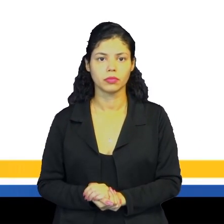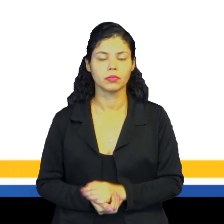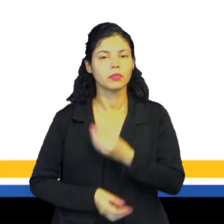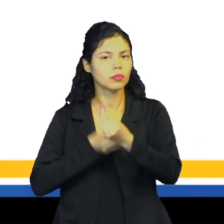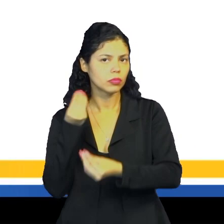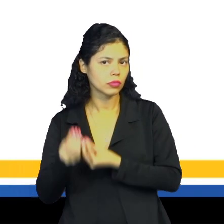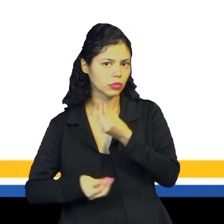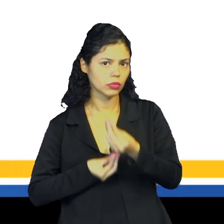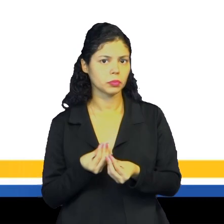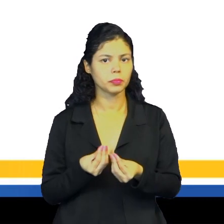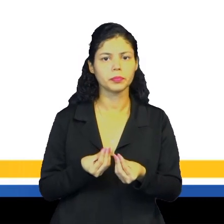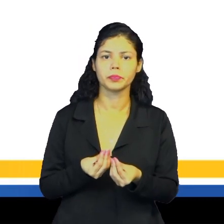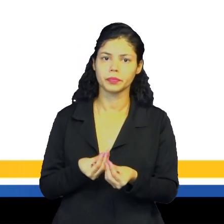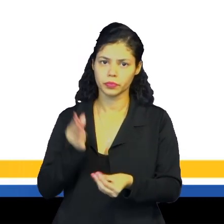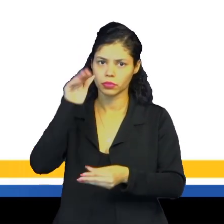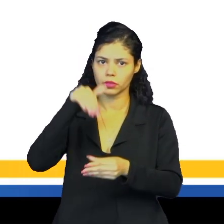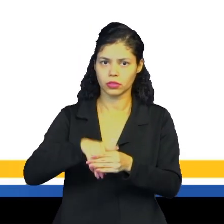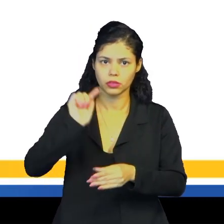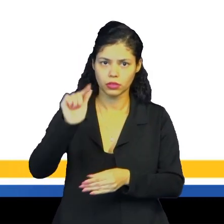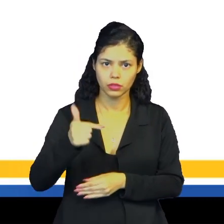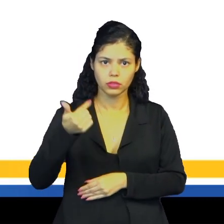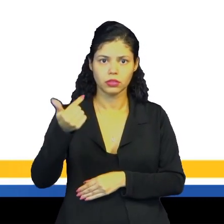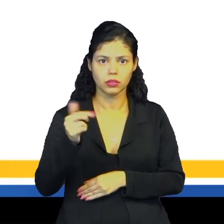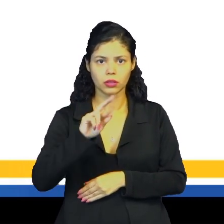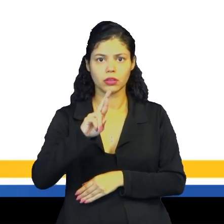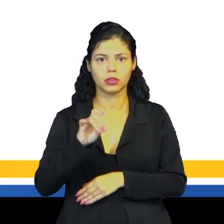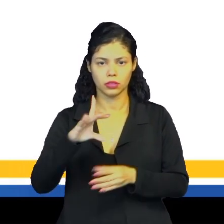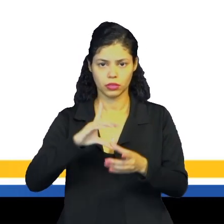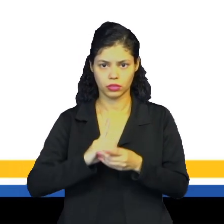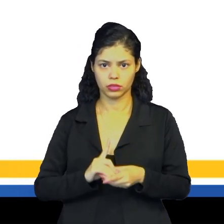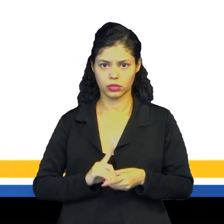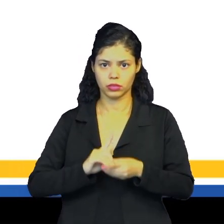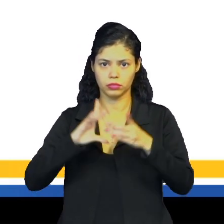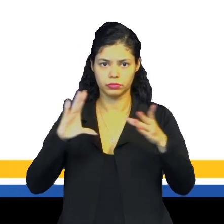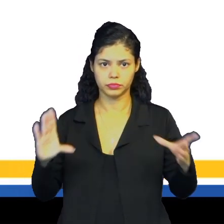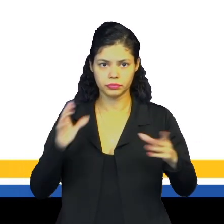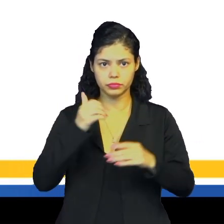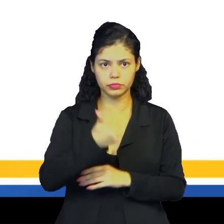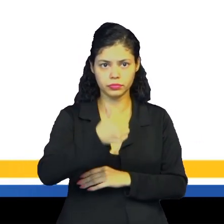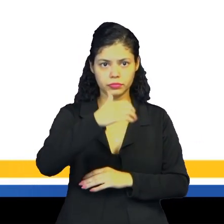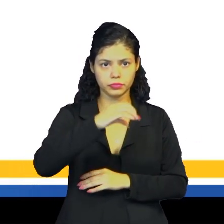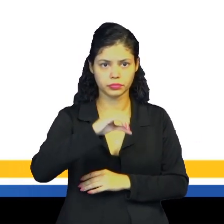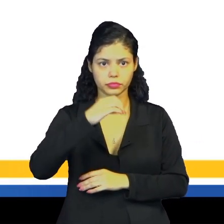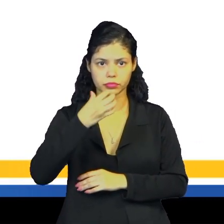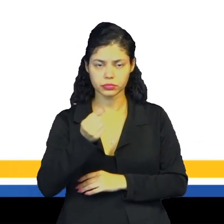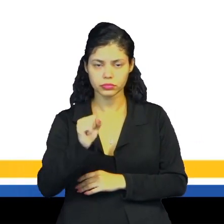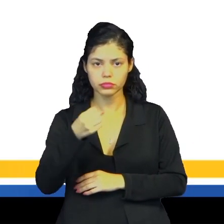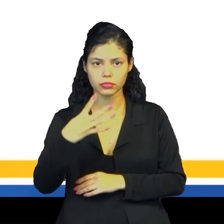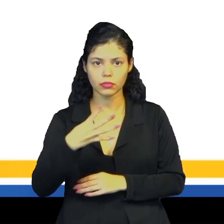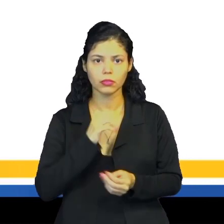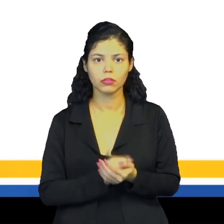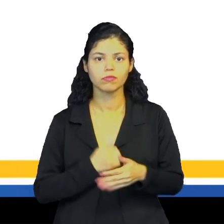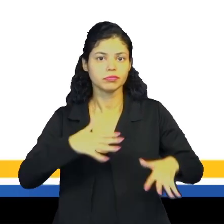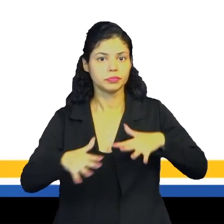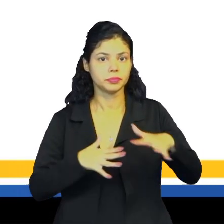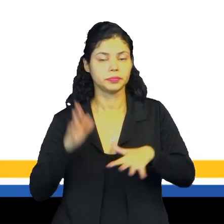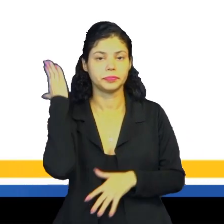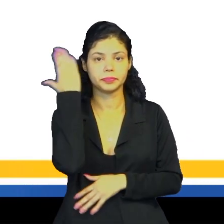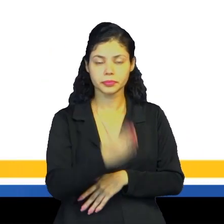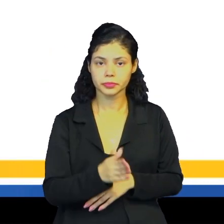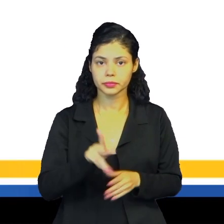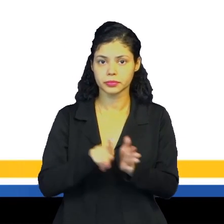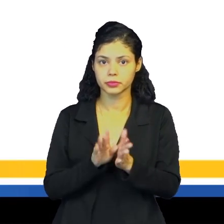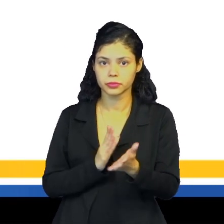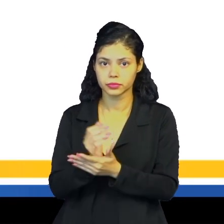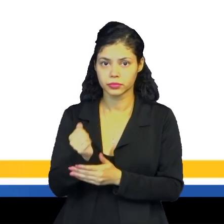E como ficou o voto após a redemocratização? Em 1984, o movimento pelas diretas já tomou as ruas